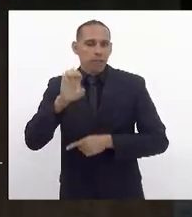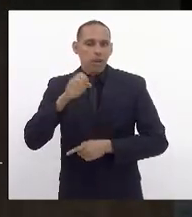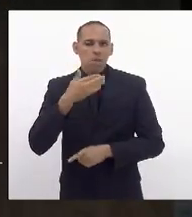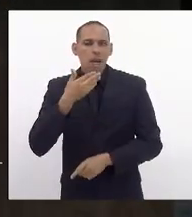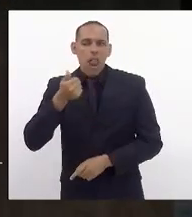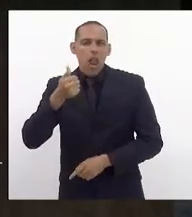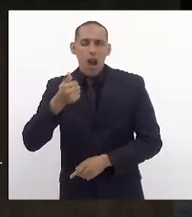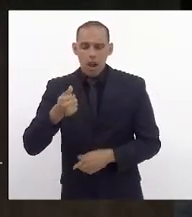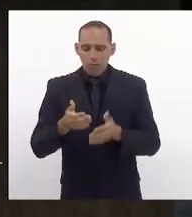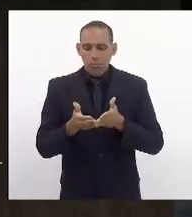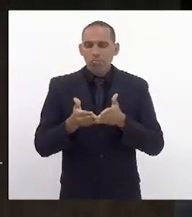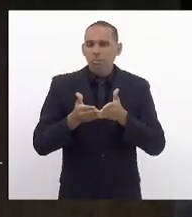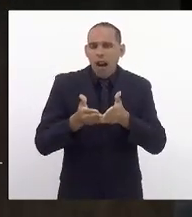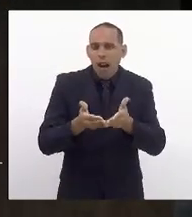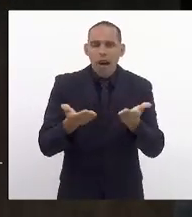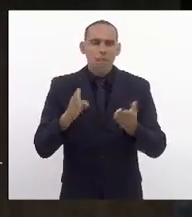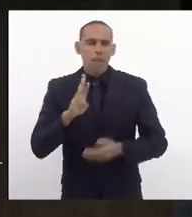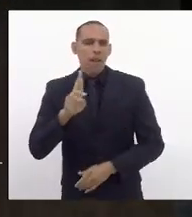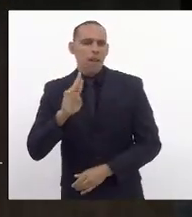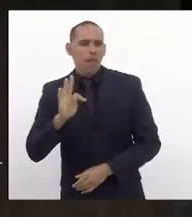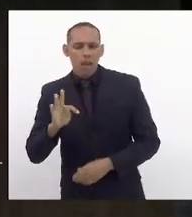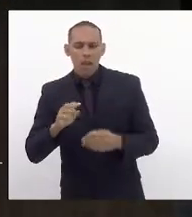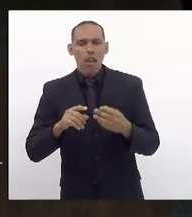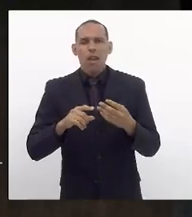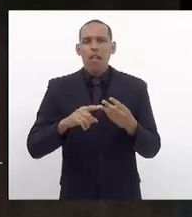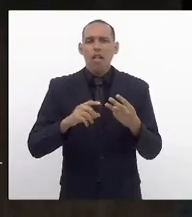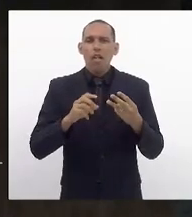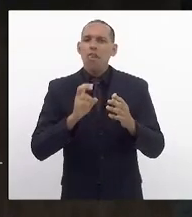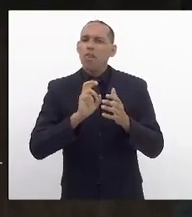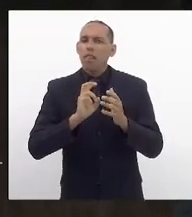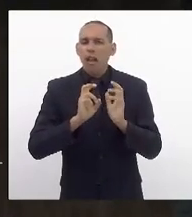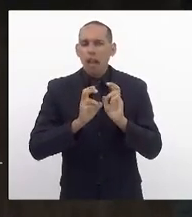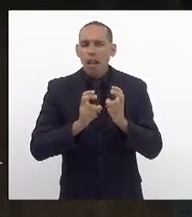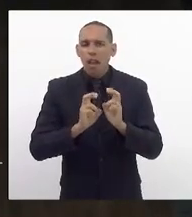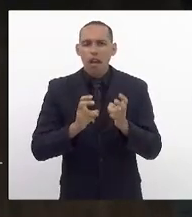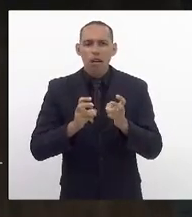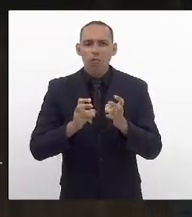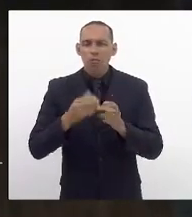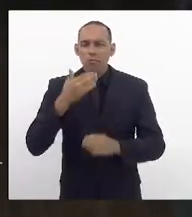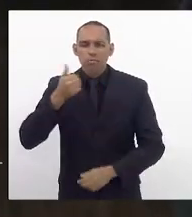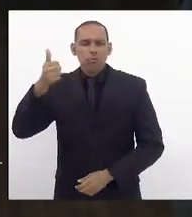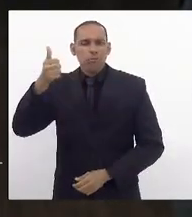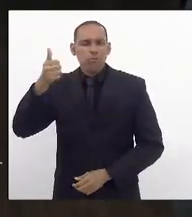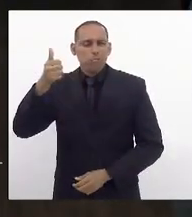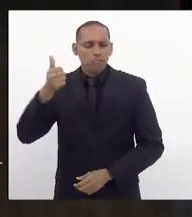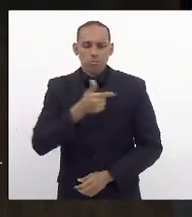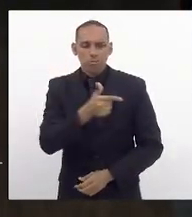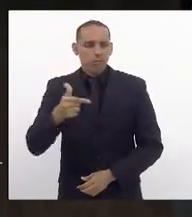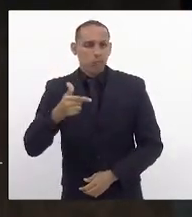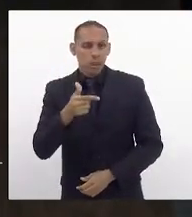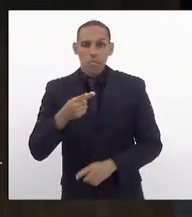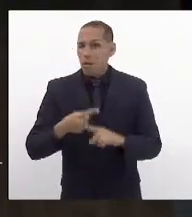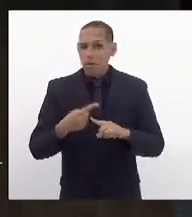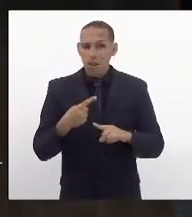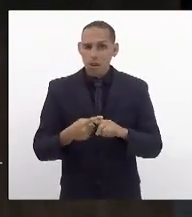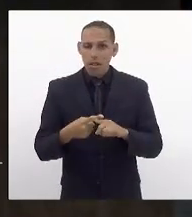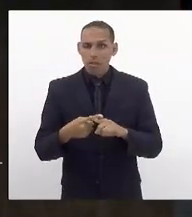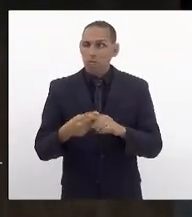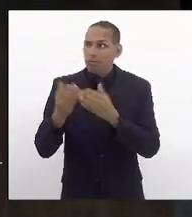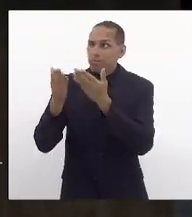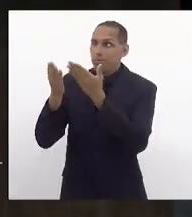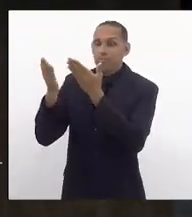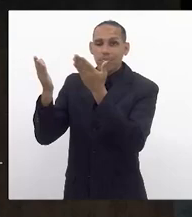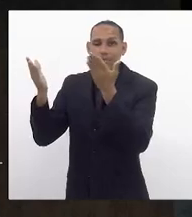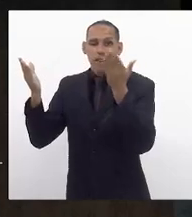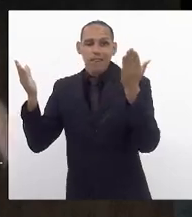melhor que supervia, melhor que BRT, melhor do que tudo isso. E isso se deve, basicamente, a eles que estão aqui,